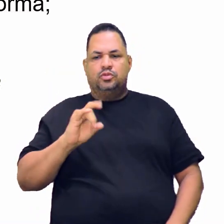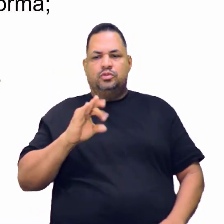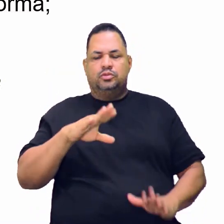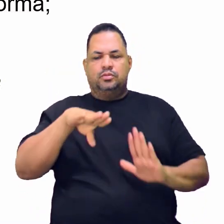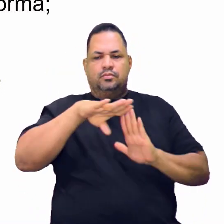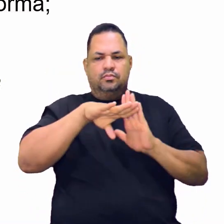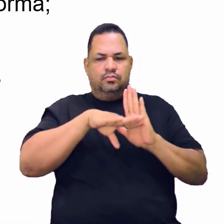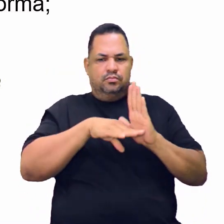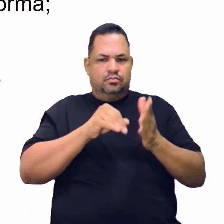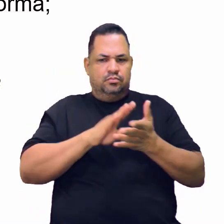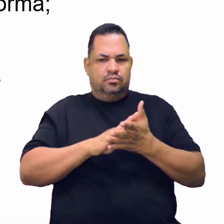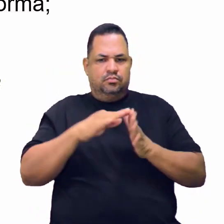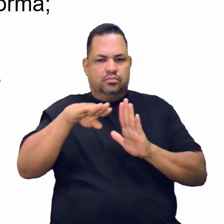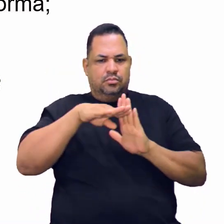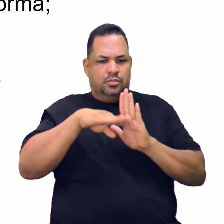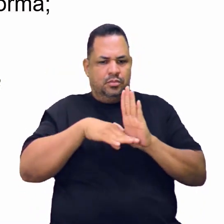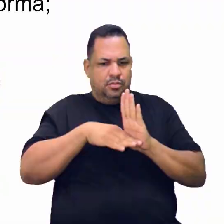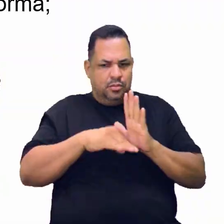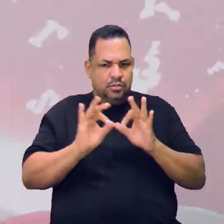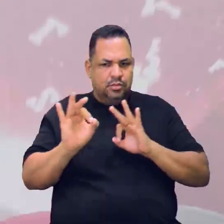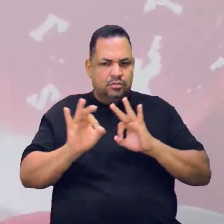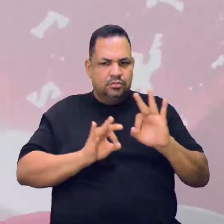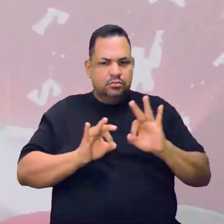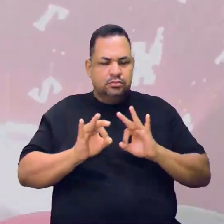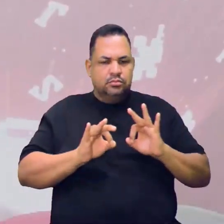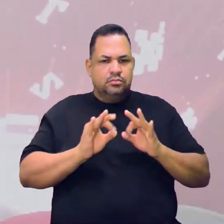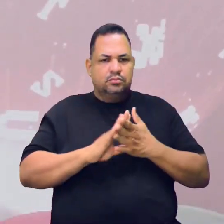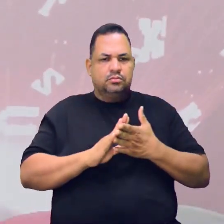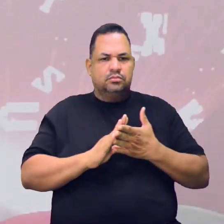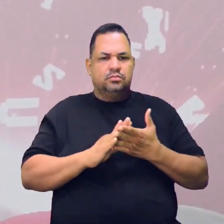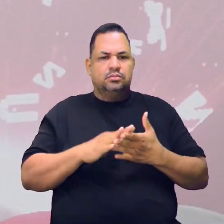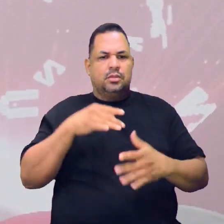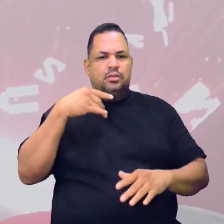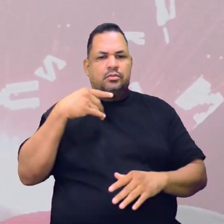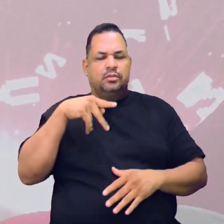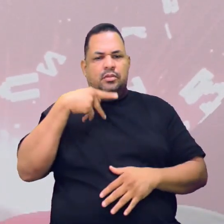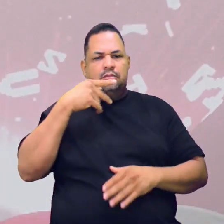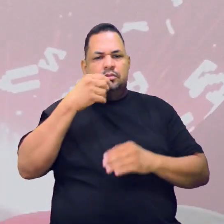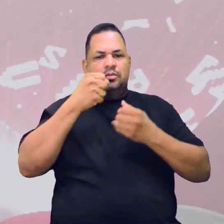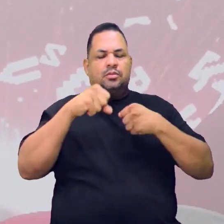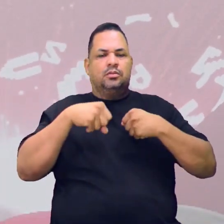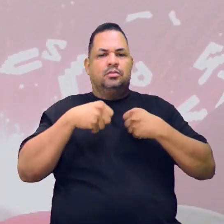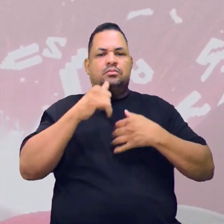instrucional, que pode estar assim lá no comando,